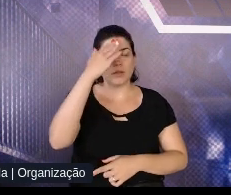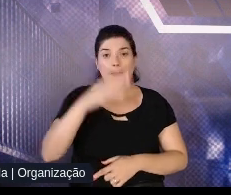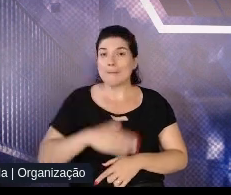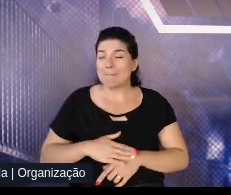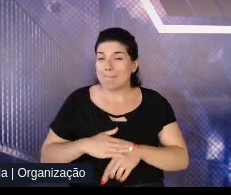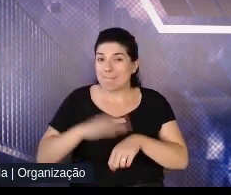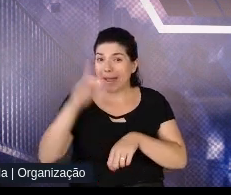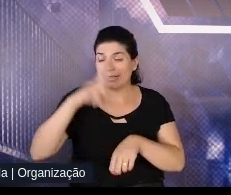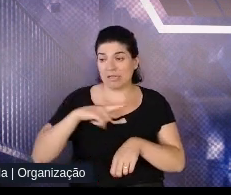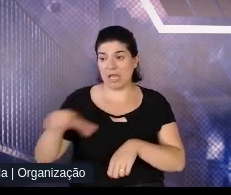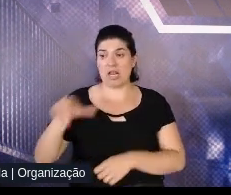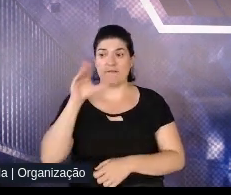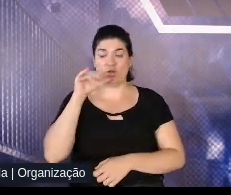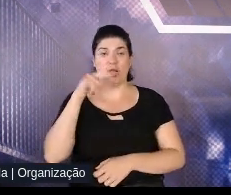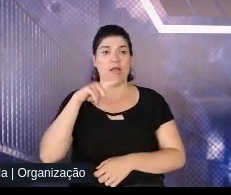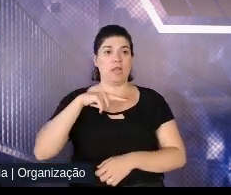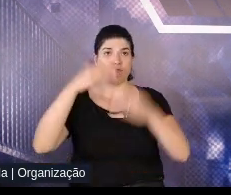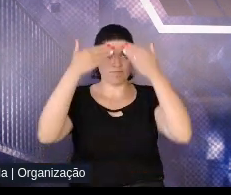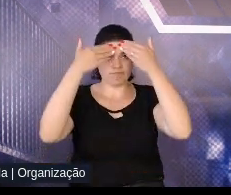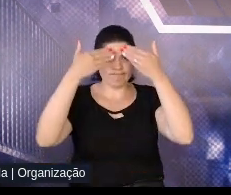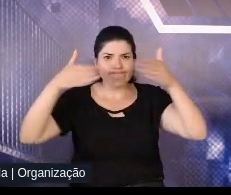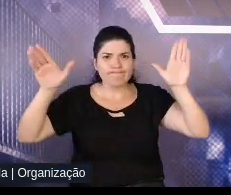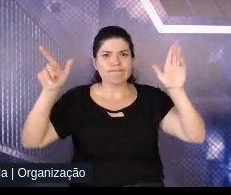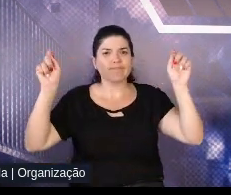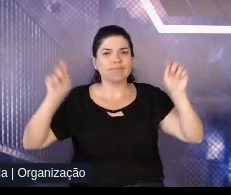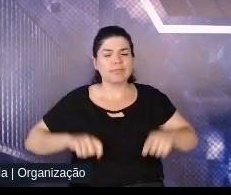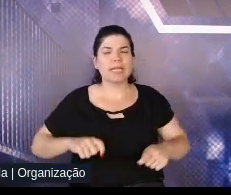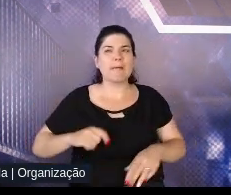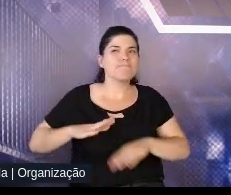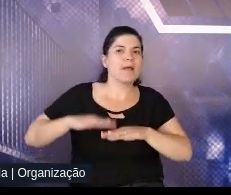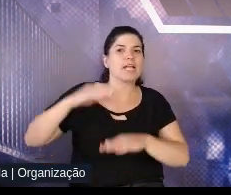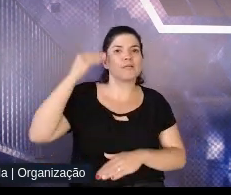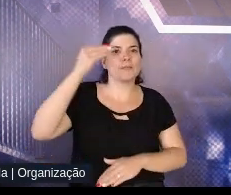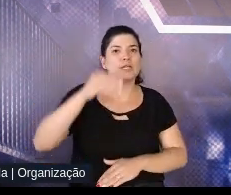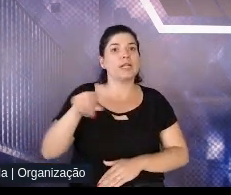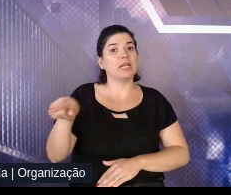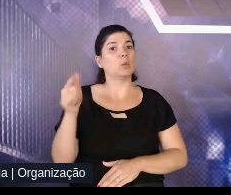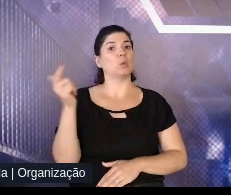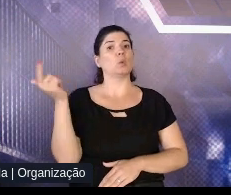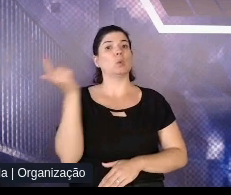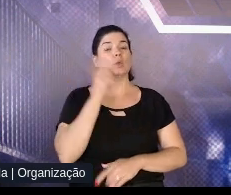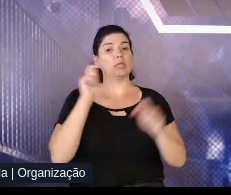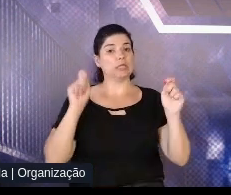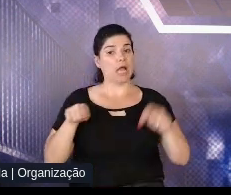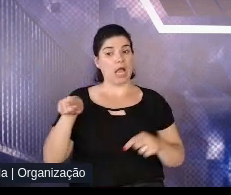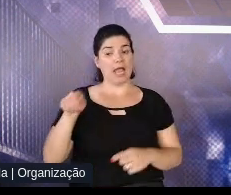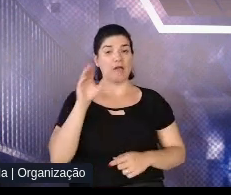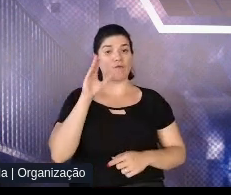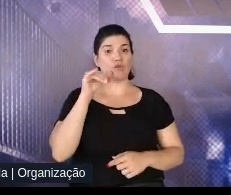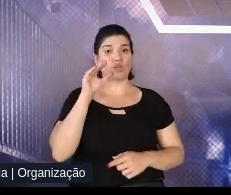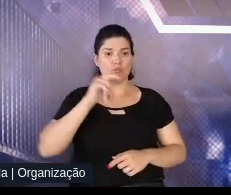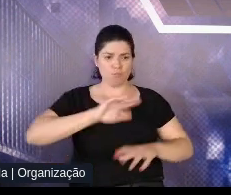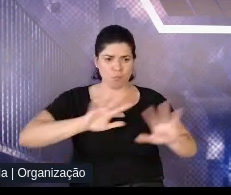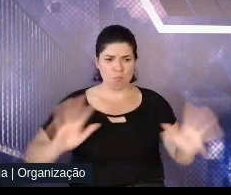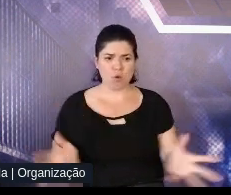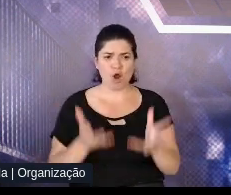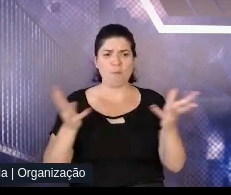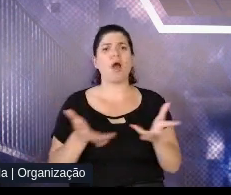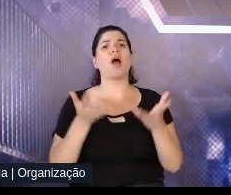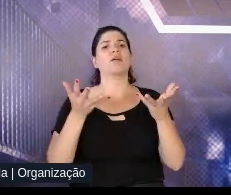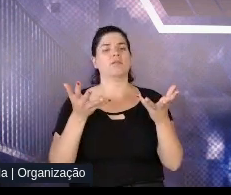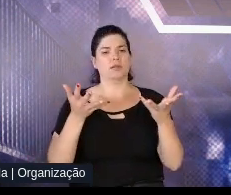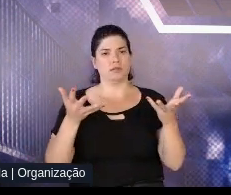um colaborador ter a mente aberta, ter mais experiência, ele vai ser um colaborador que ele vai promover ainda mais